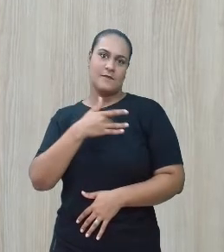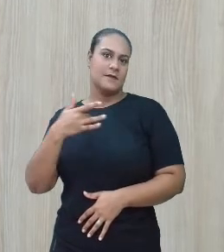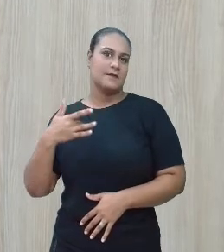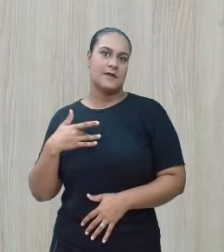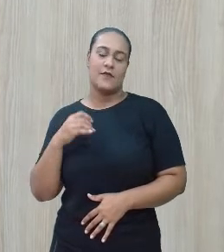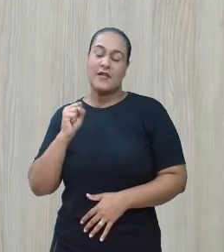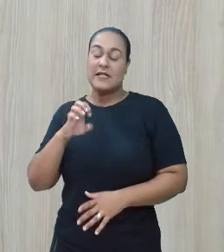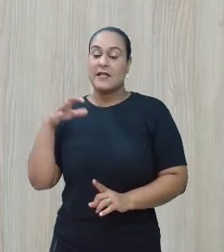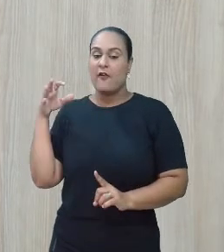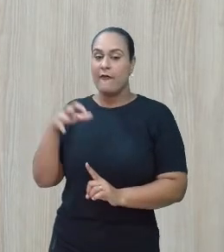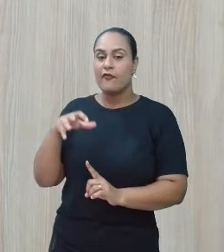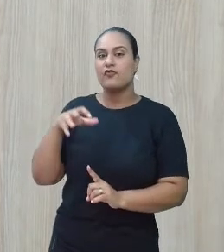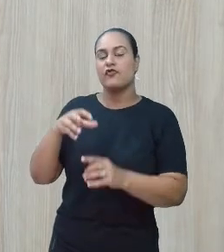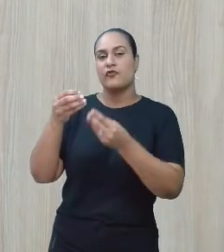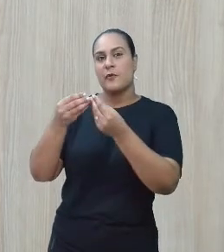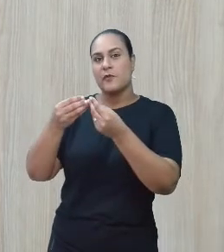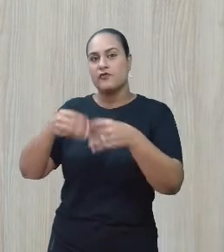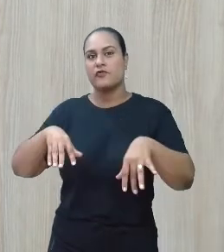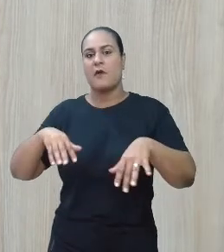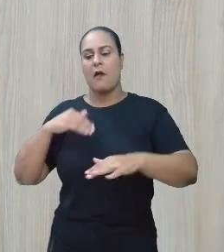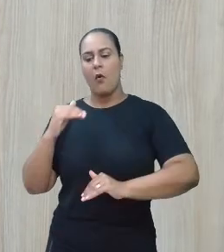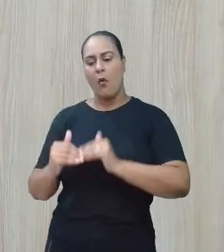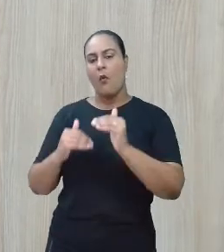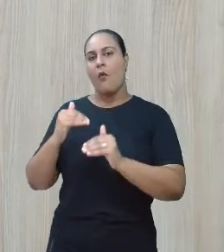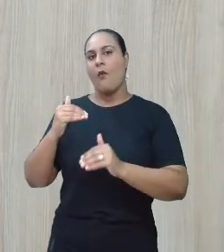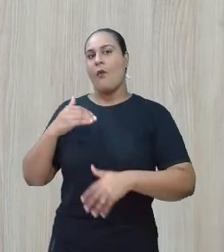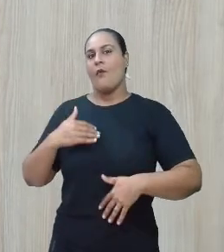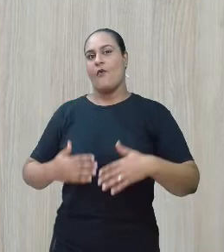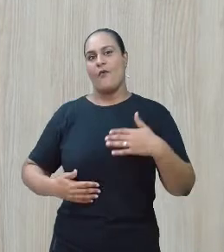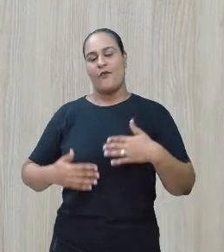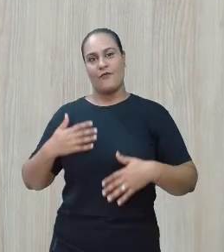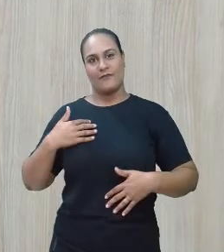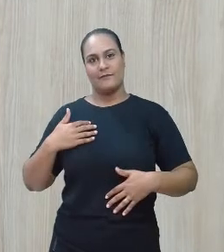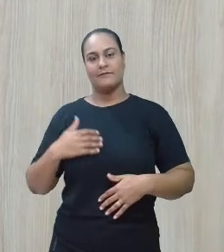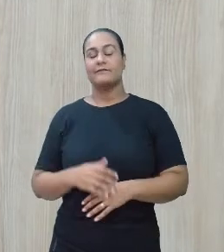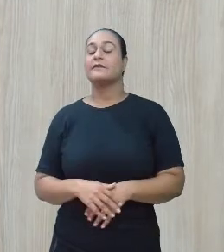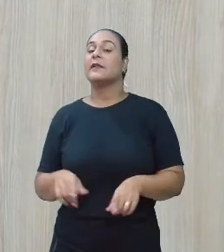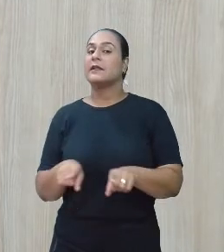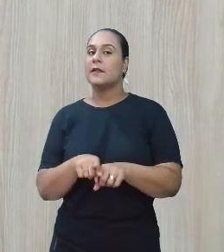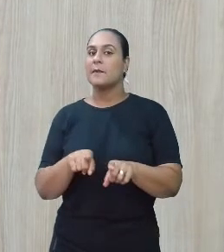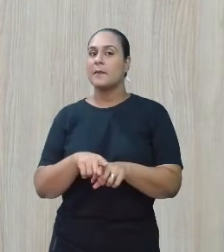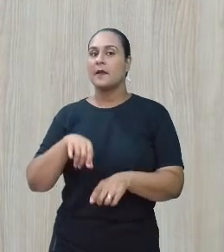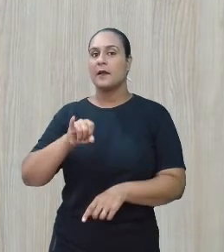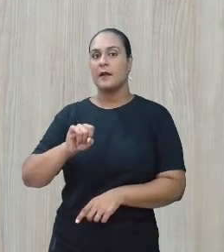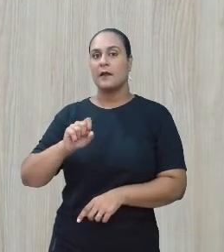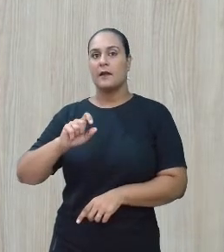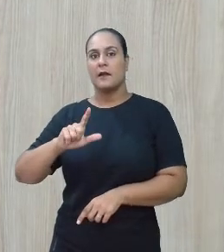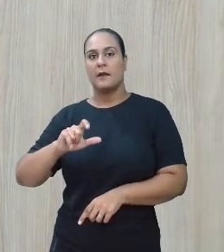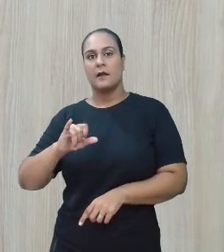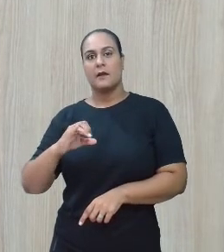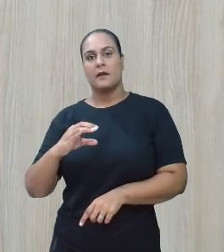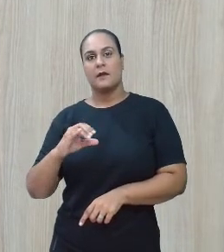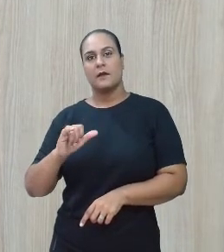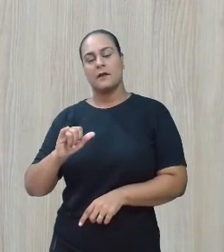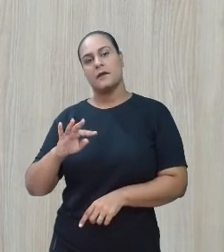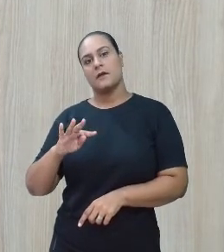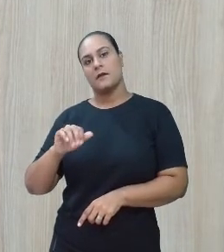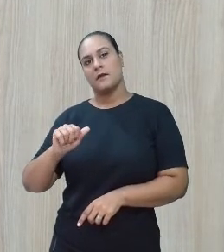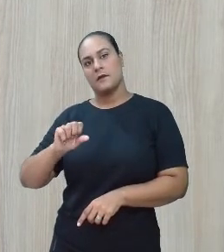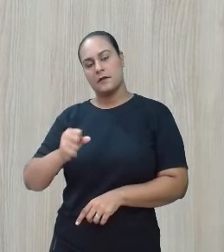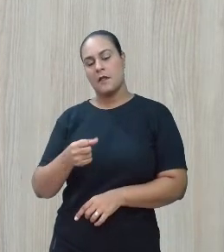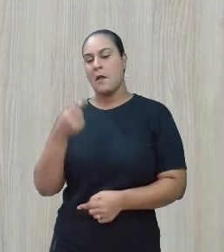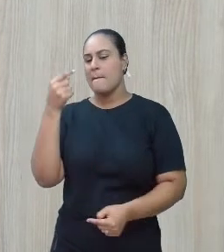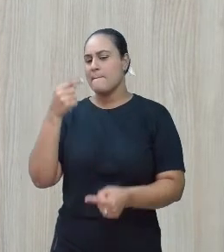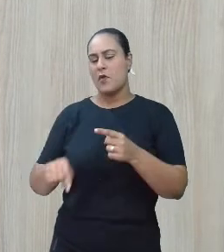afetando o desenvolvimento do nosso organismo. E também tem as ilícitas, que é proibido a venda, é proibido realmente